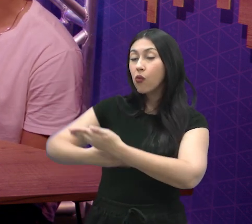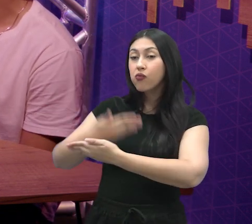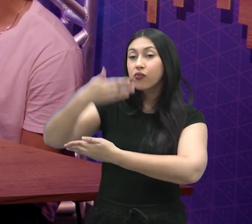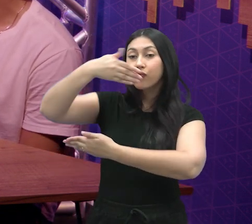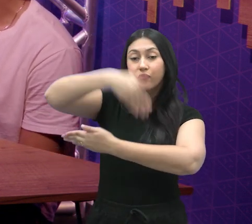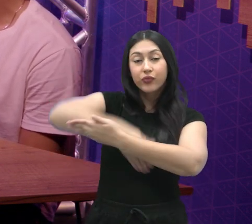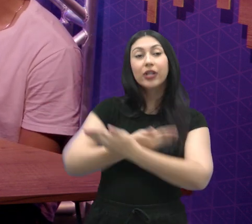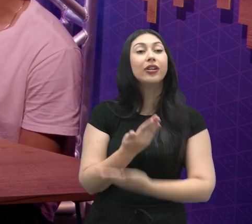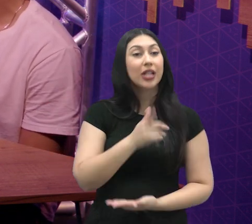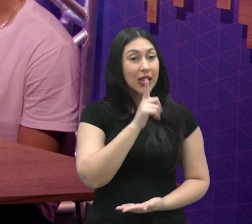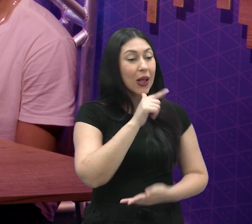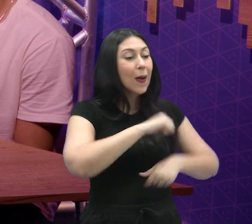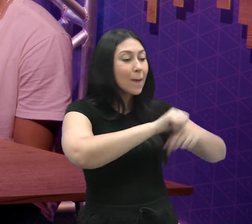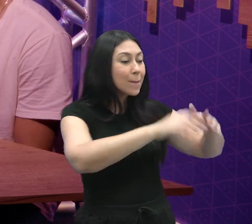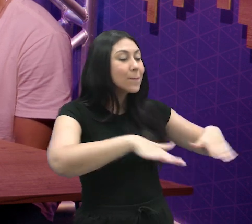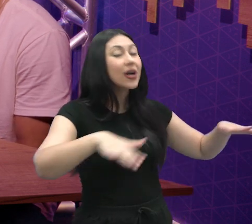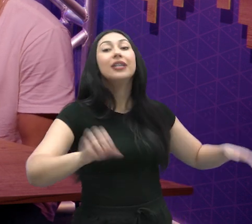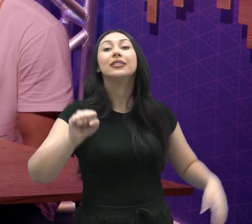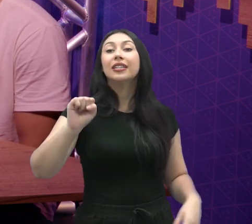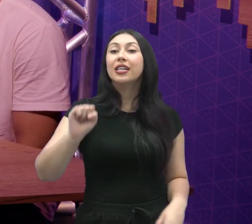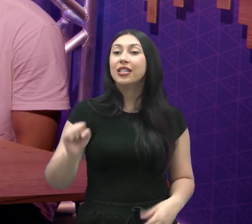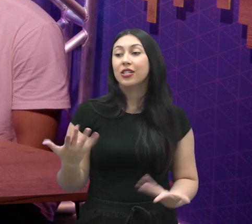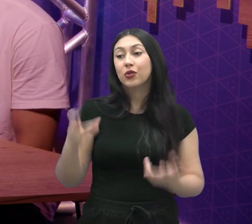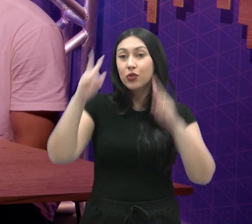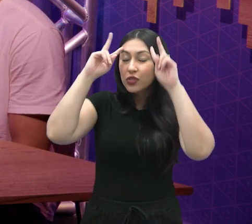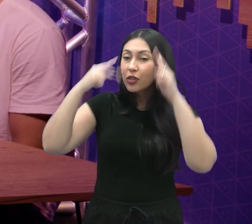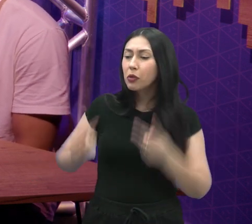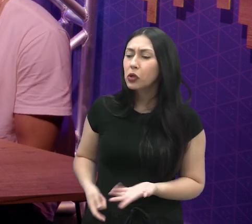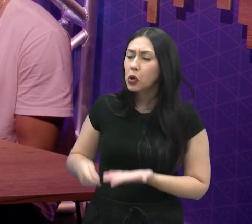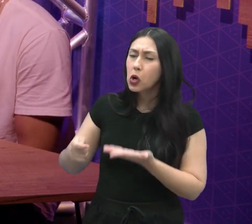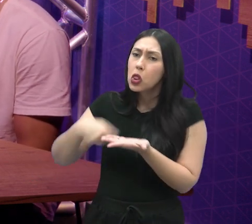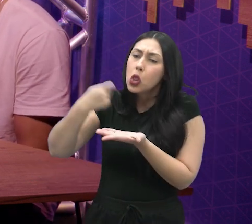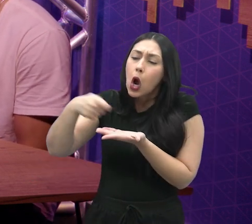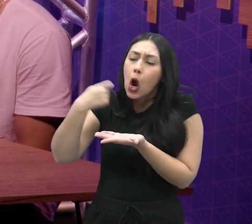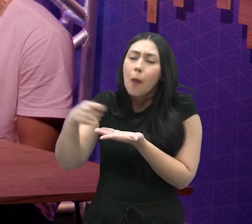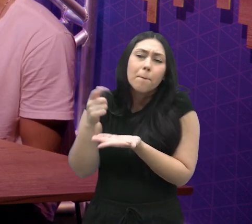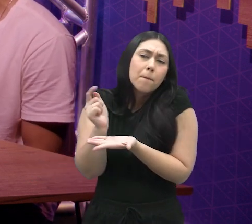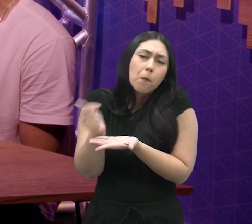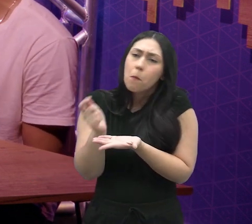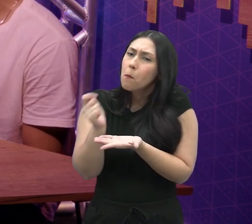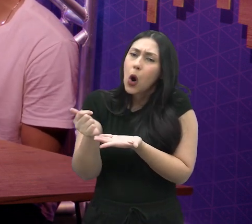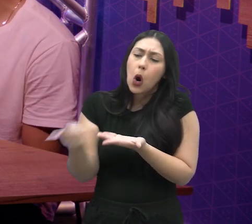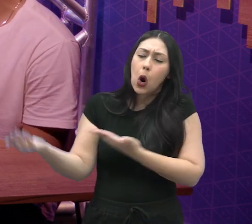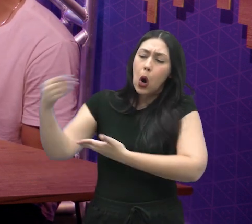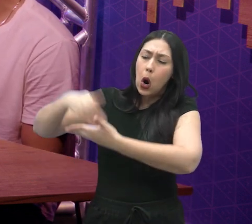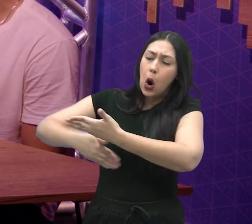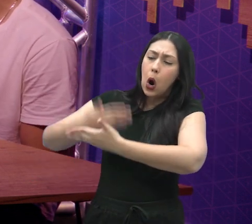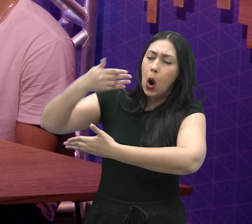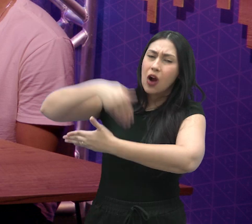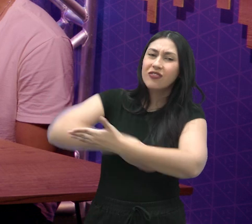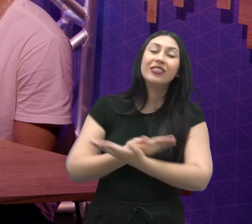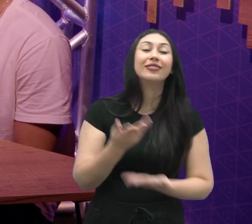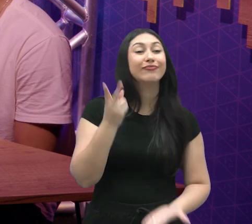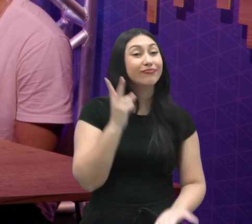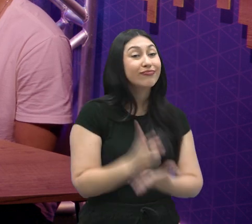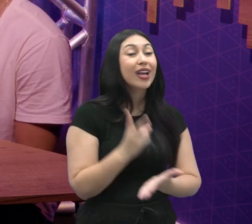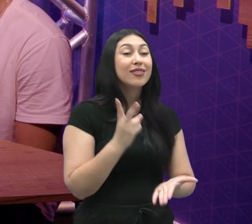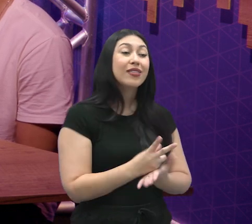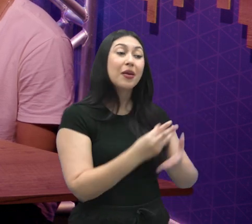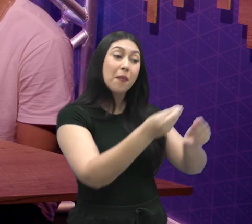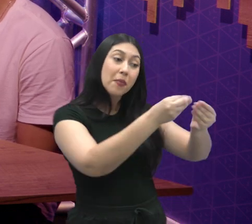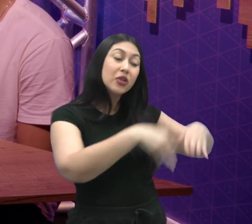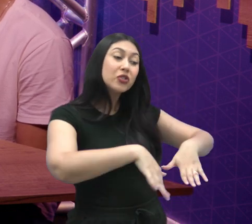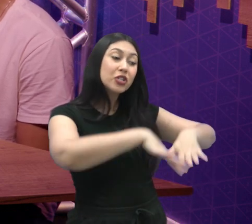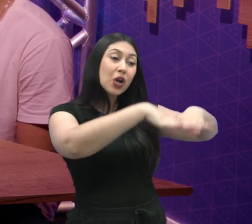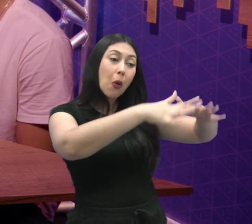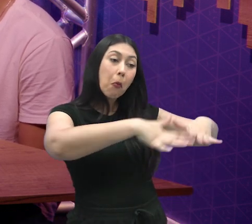golfinhos. Que estão no mar, né? Que estão no mar. A gente não come muito golfinho, né? A gente não tá tão direto, embora a gente afete também